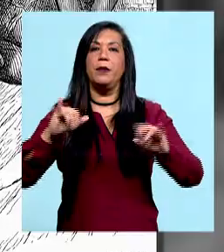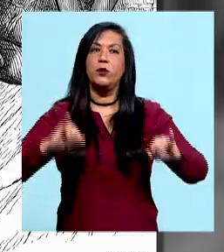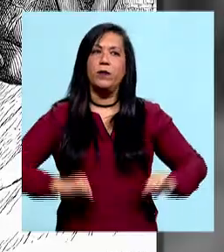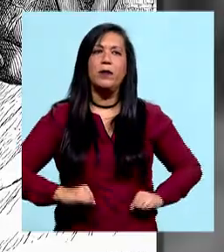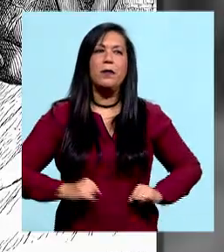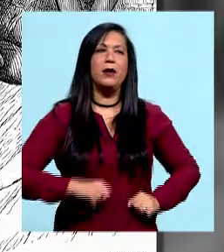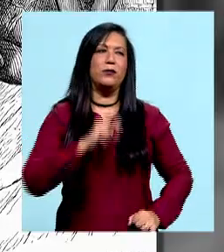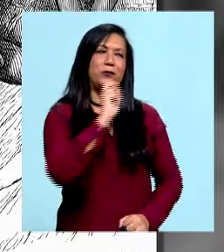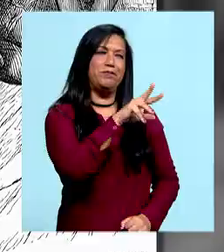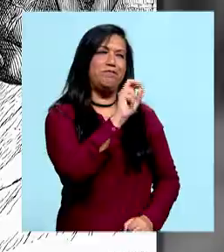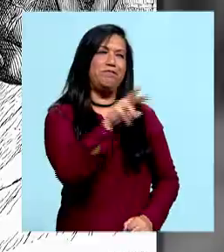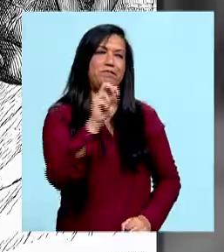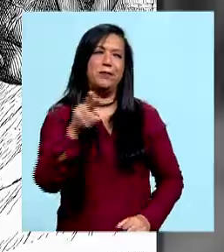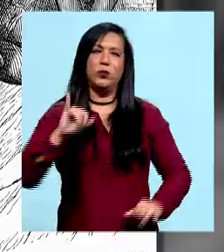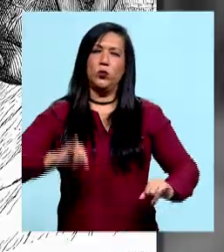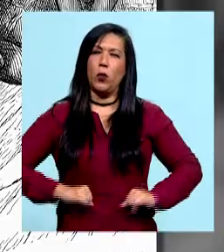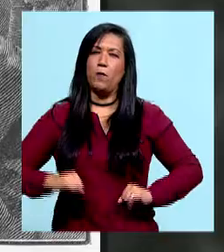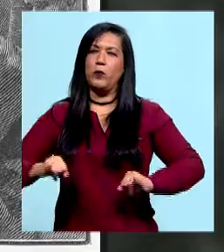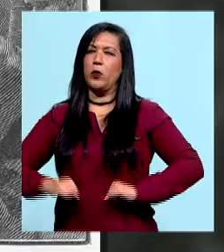sofrimento.